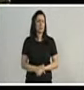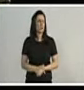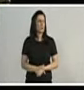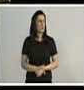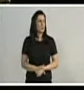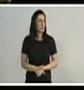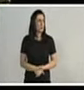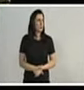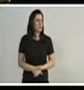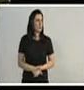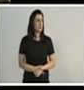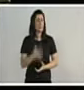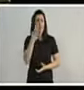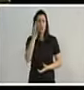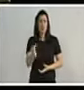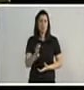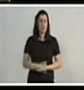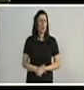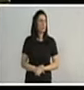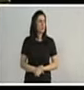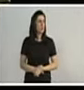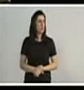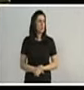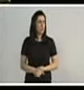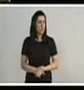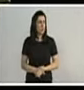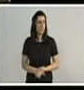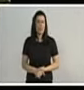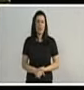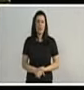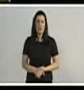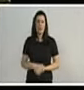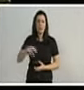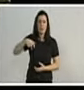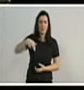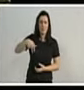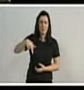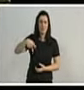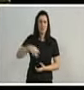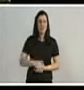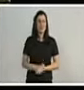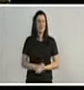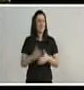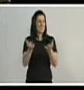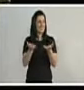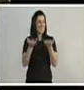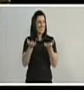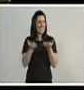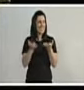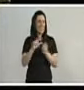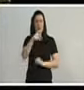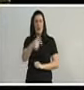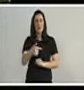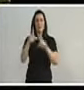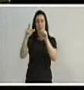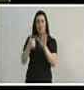situação olha frisa nessa foto olha a situação como é que o ps vai passar ali aí quero que retorna às outras fotos ali